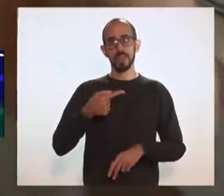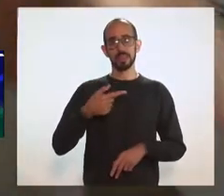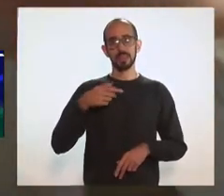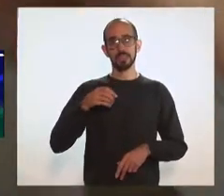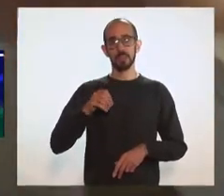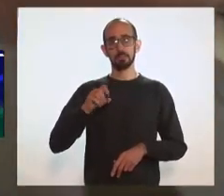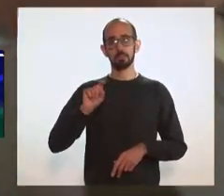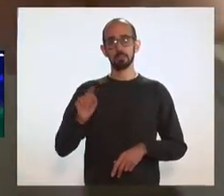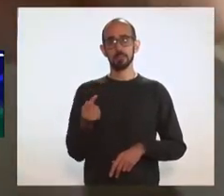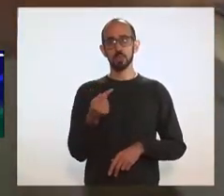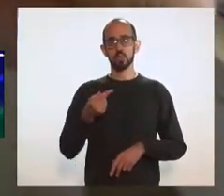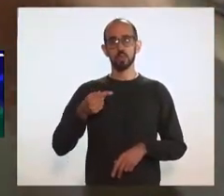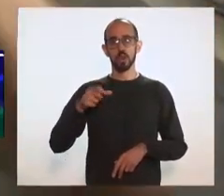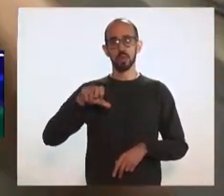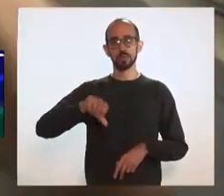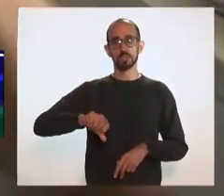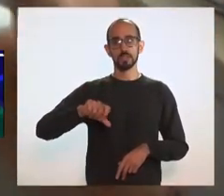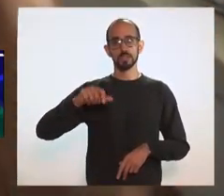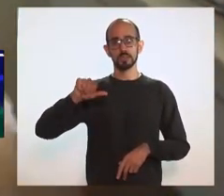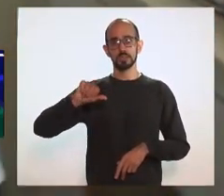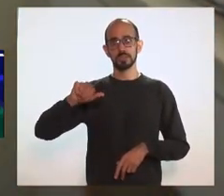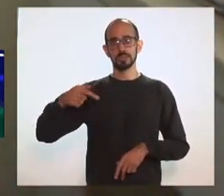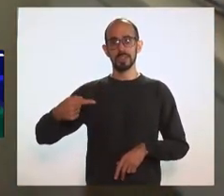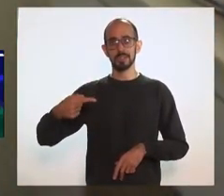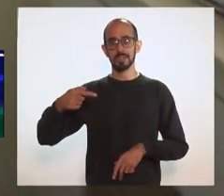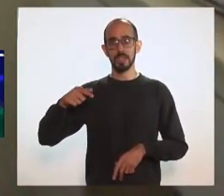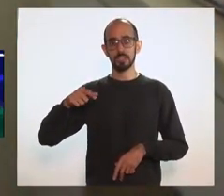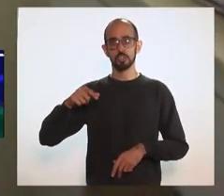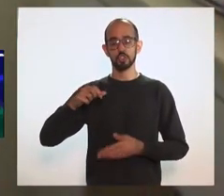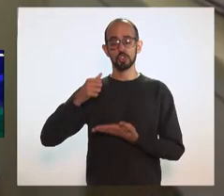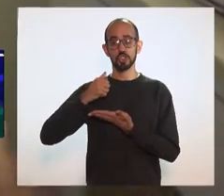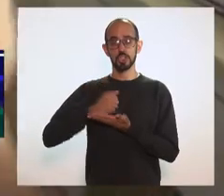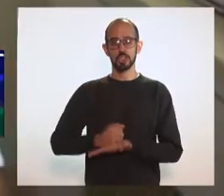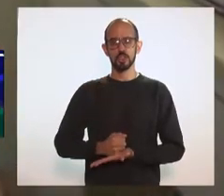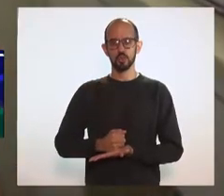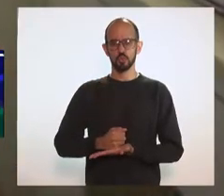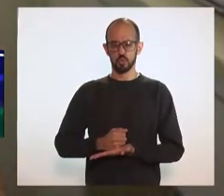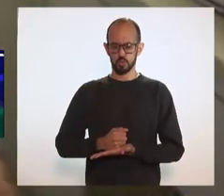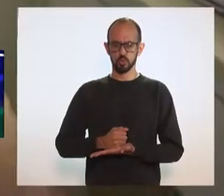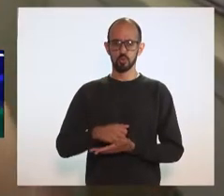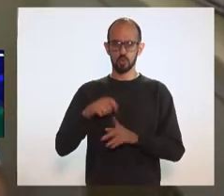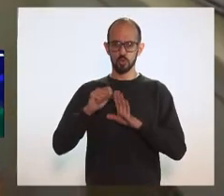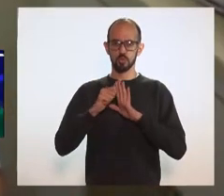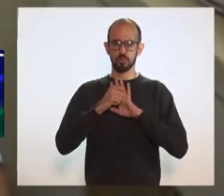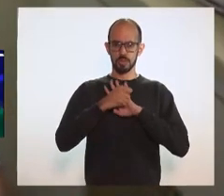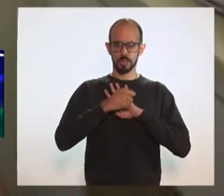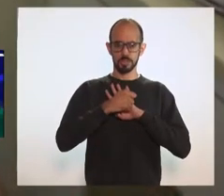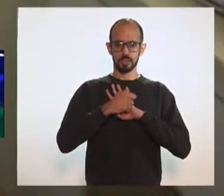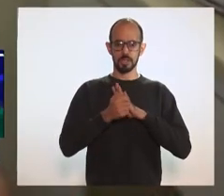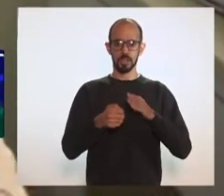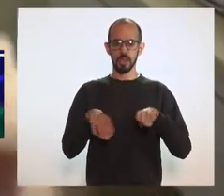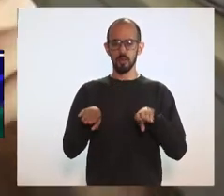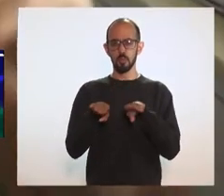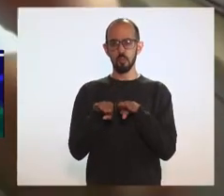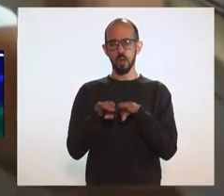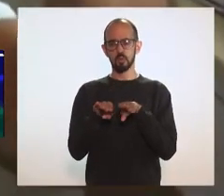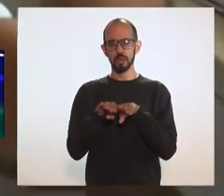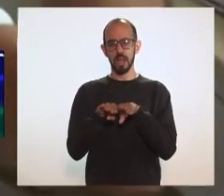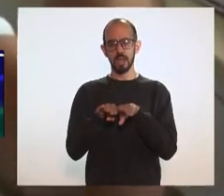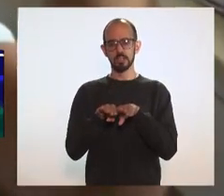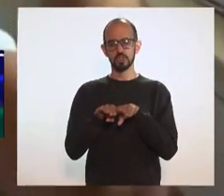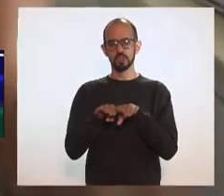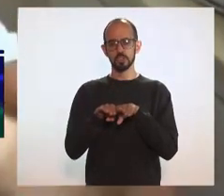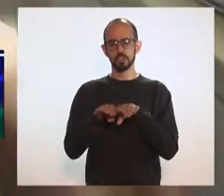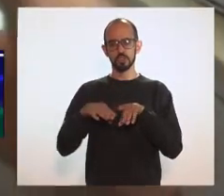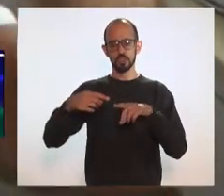70.917 toneladas mês. 7, igualdade de competitividade com